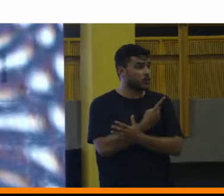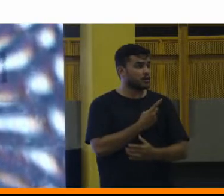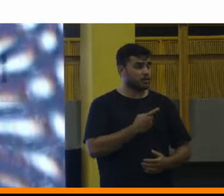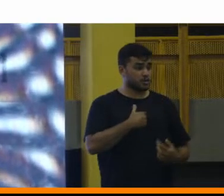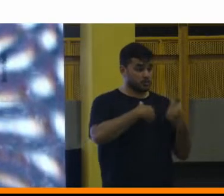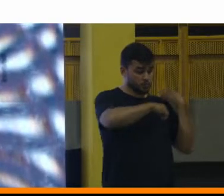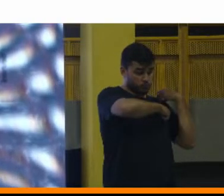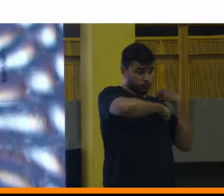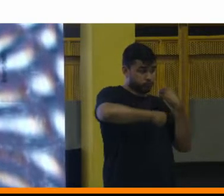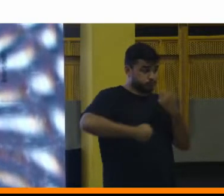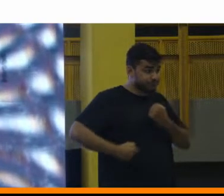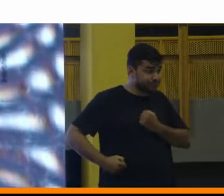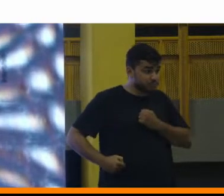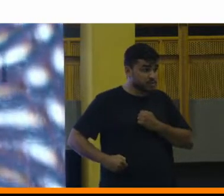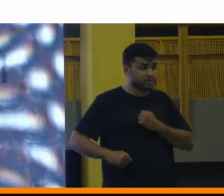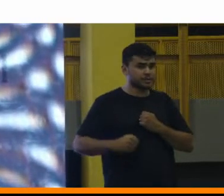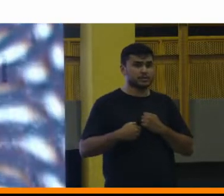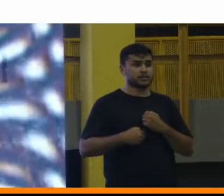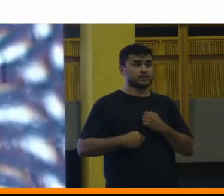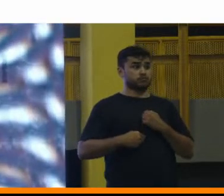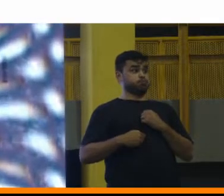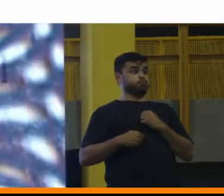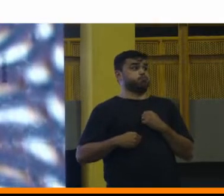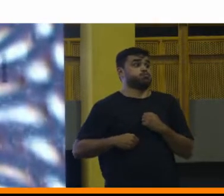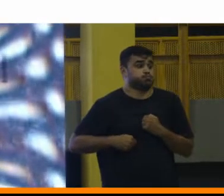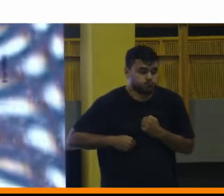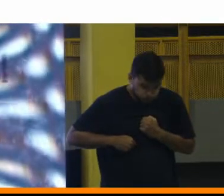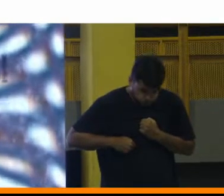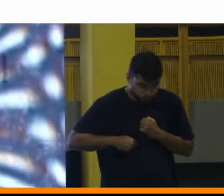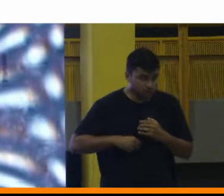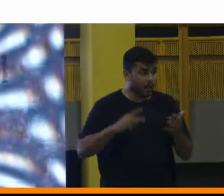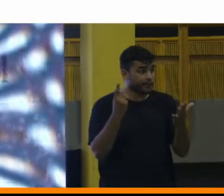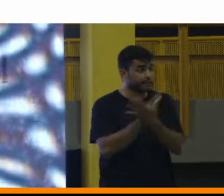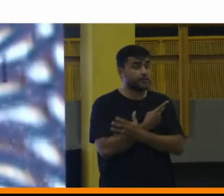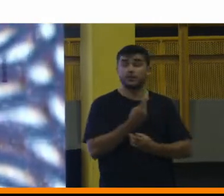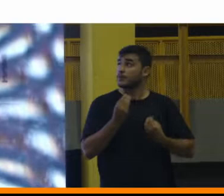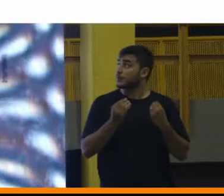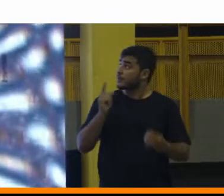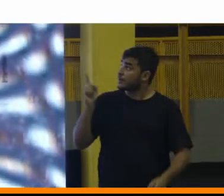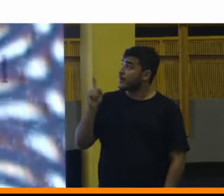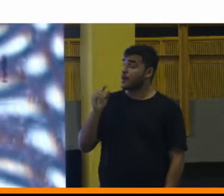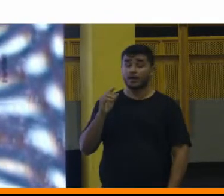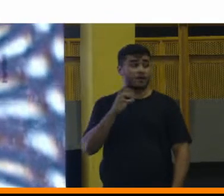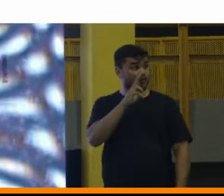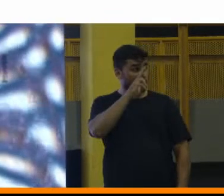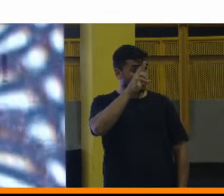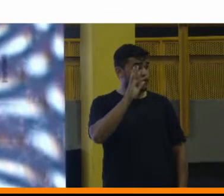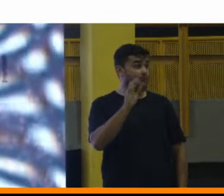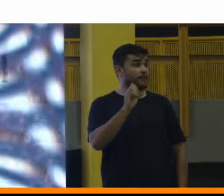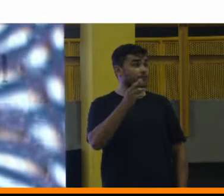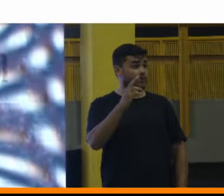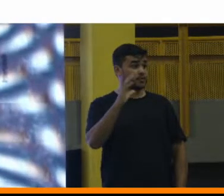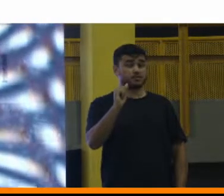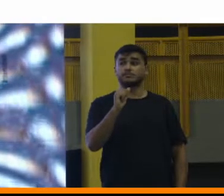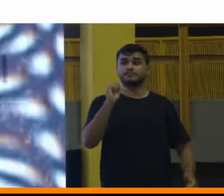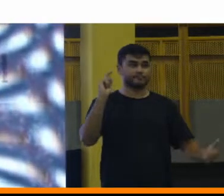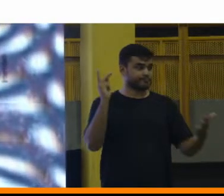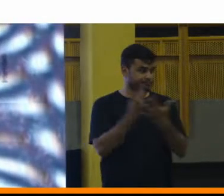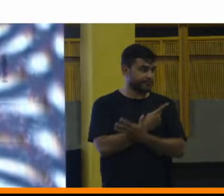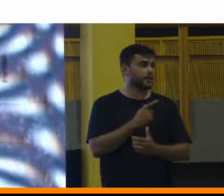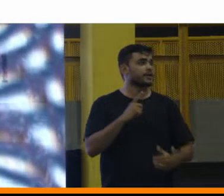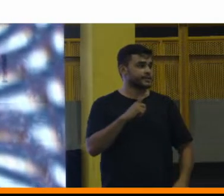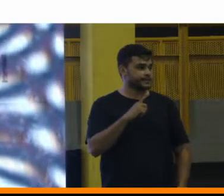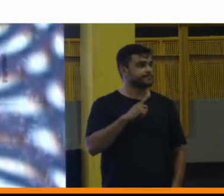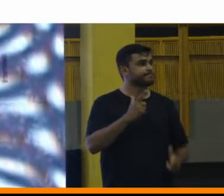tórax e abdômen do motorista pode causar lesões